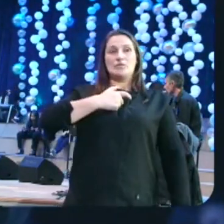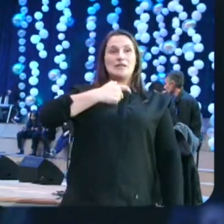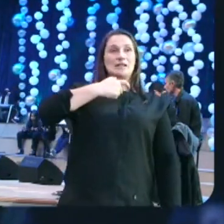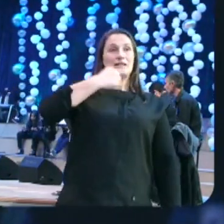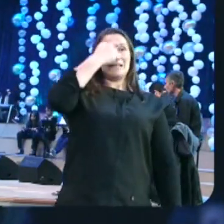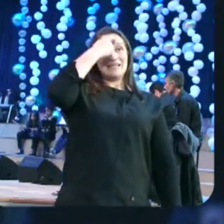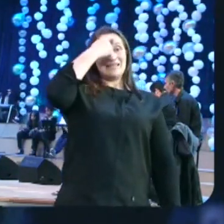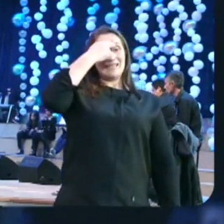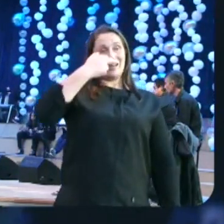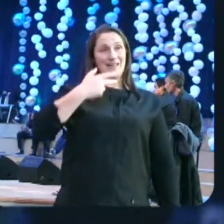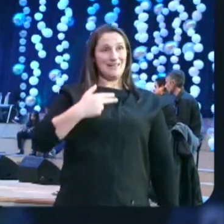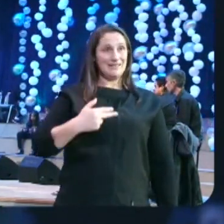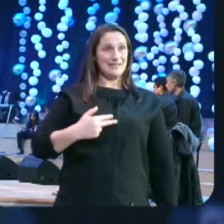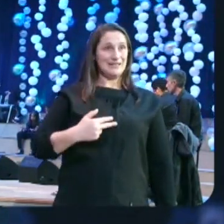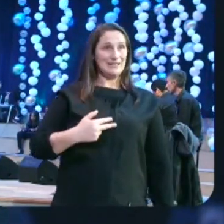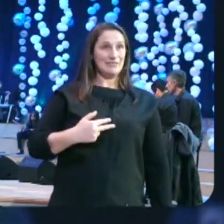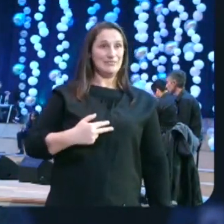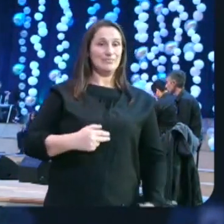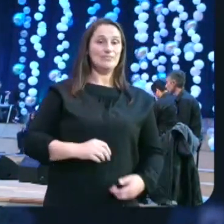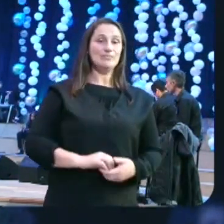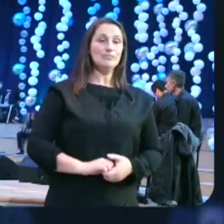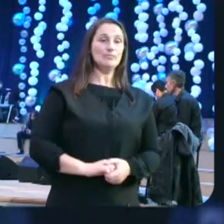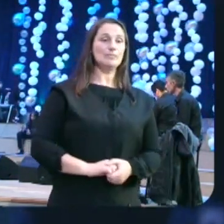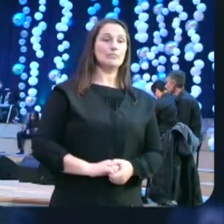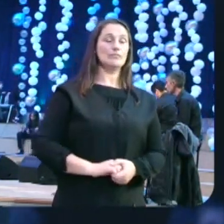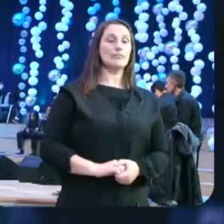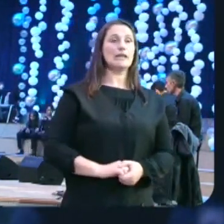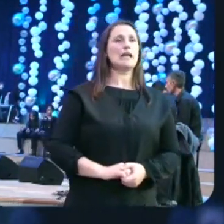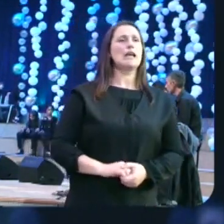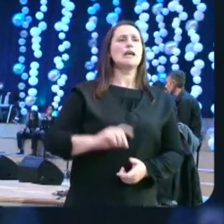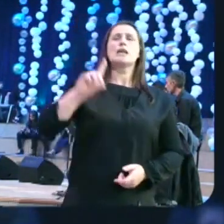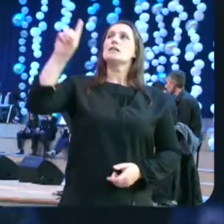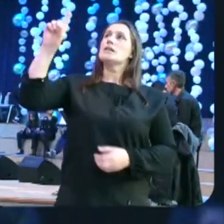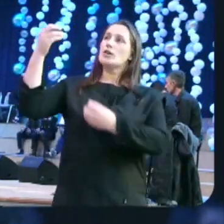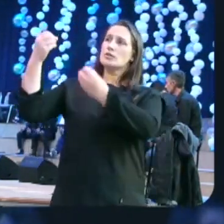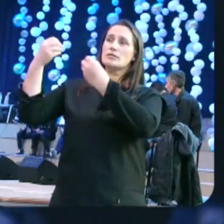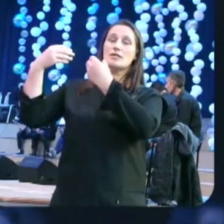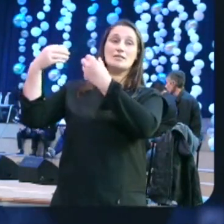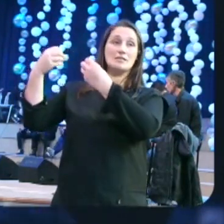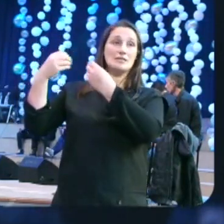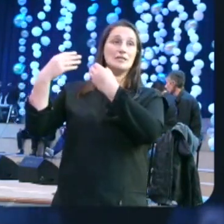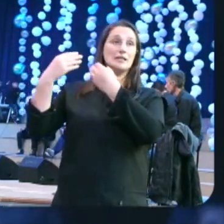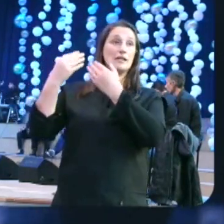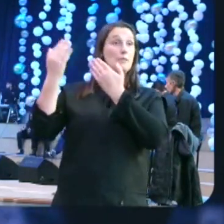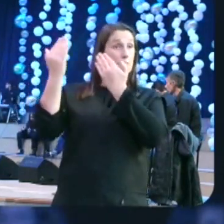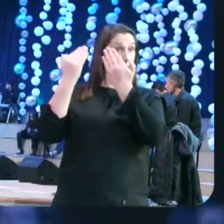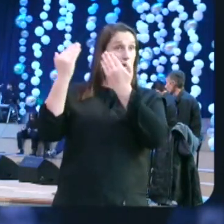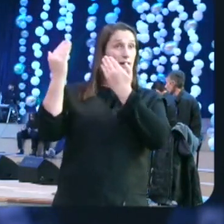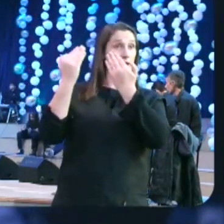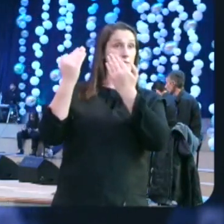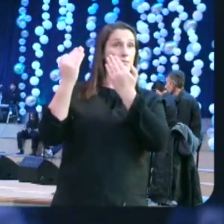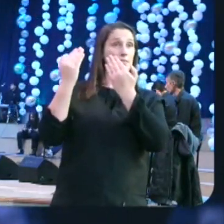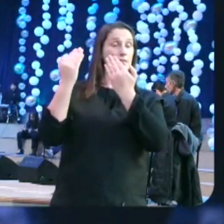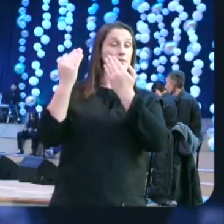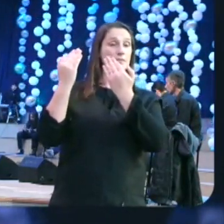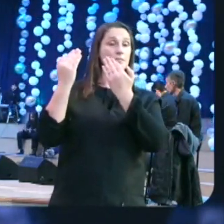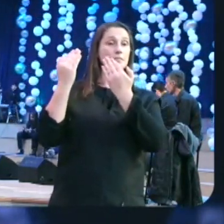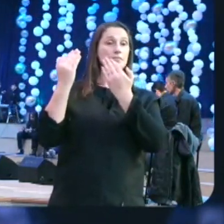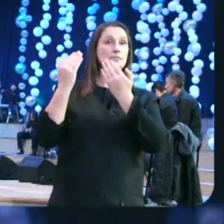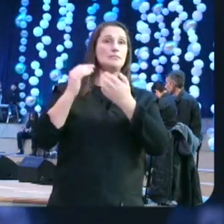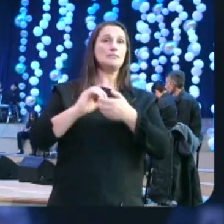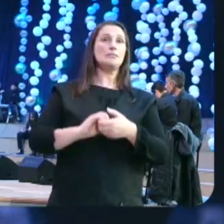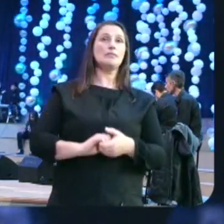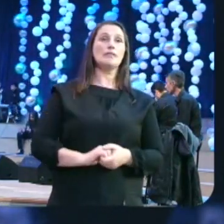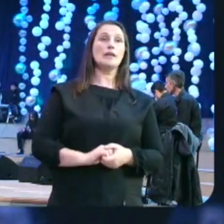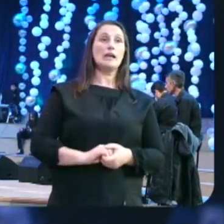gente faz. E o que Deus está ensinando para a gente nessa parábola, é que